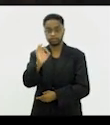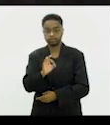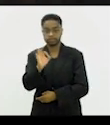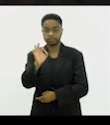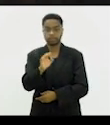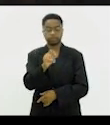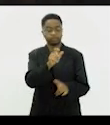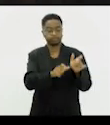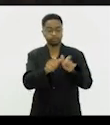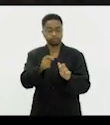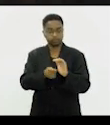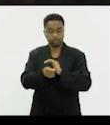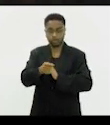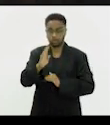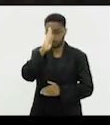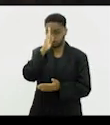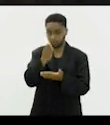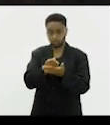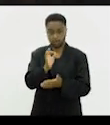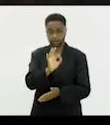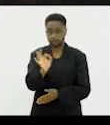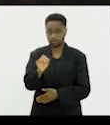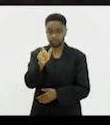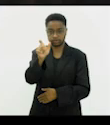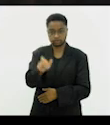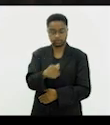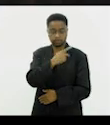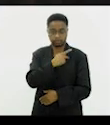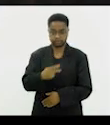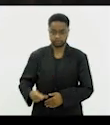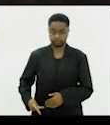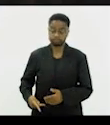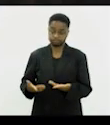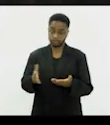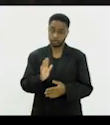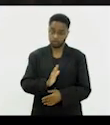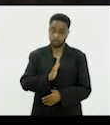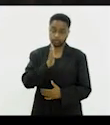não acreditam no presidente da República, isso é péssimo, ruim.